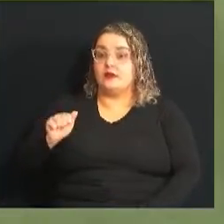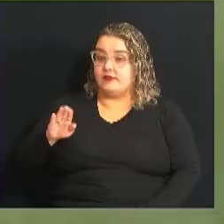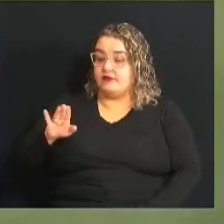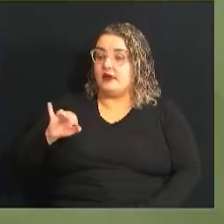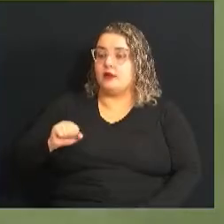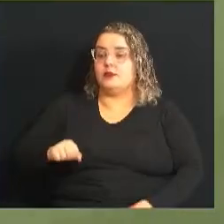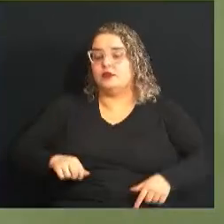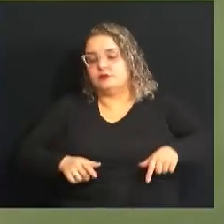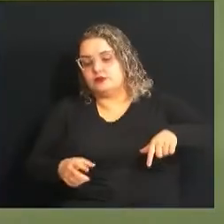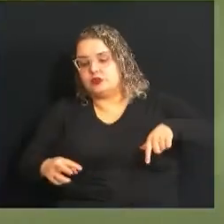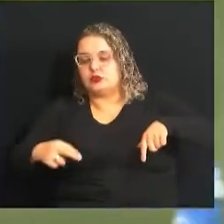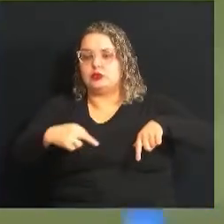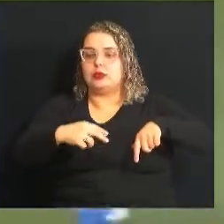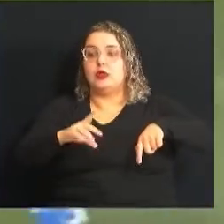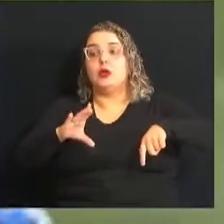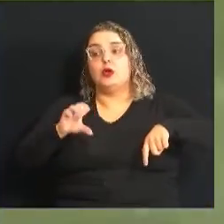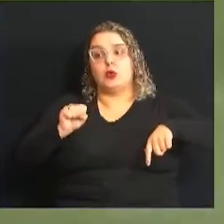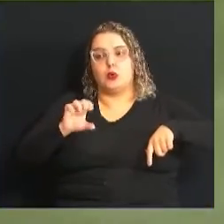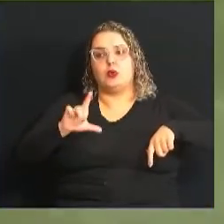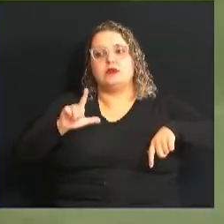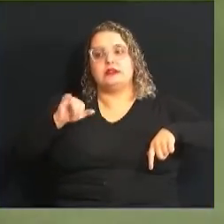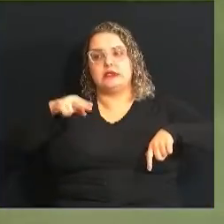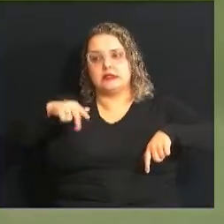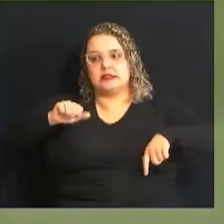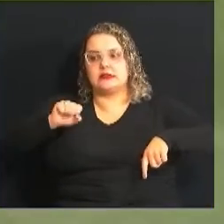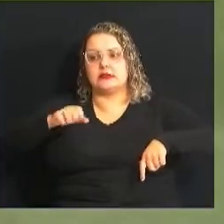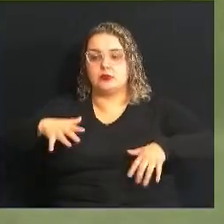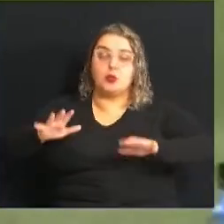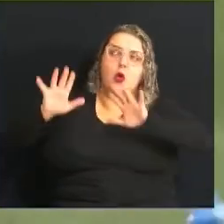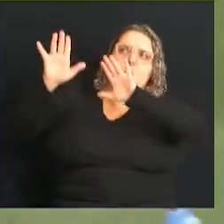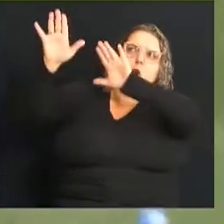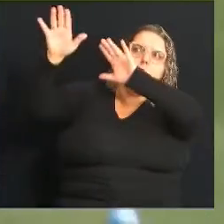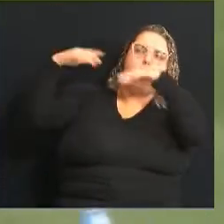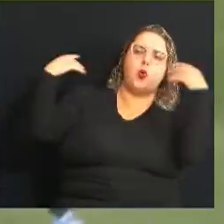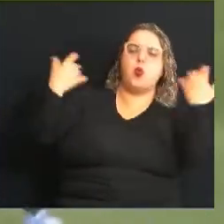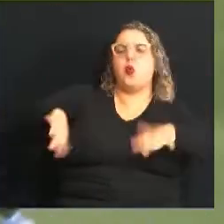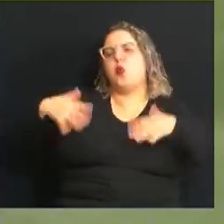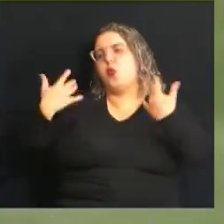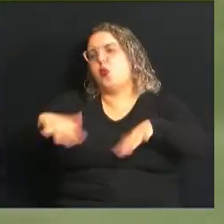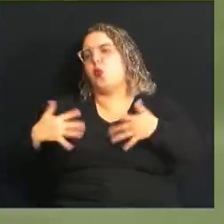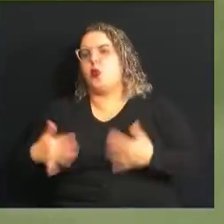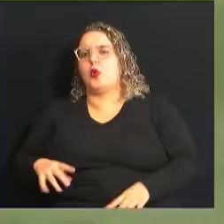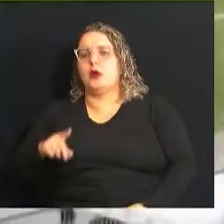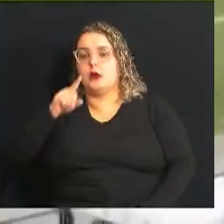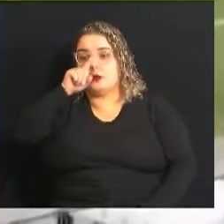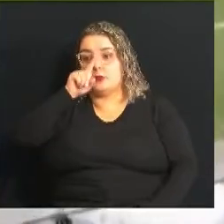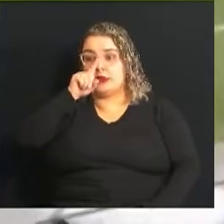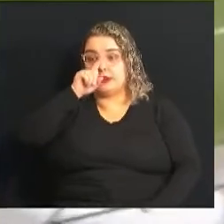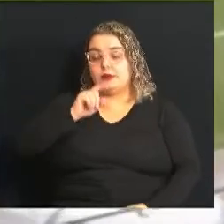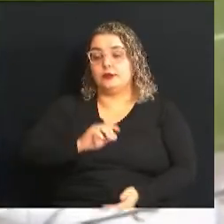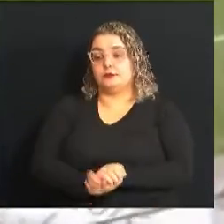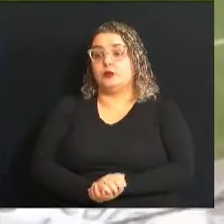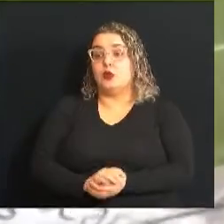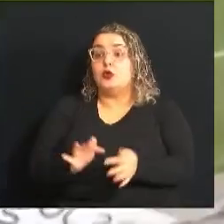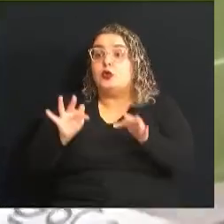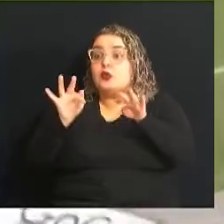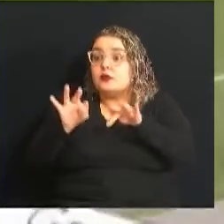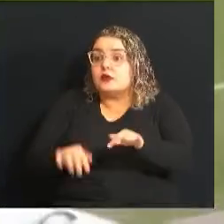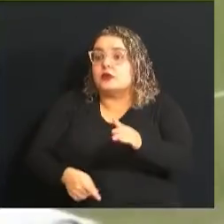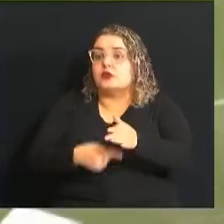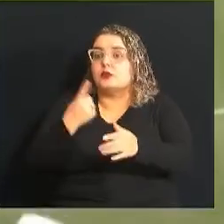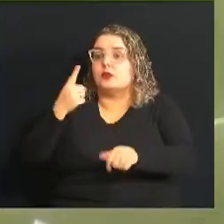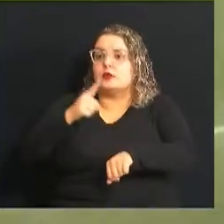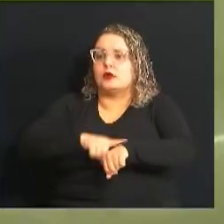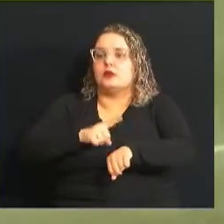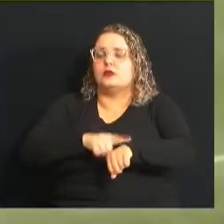desviou e Kozlinski conseguiu fazer a defesa e afastar o perigo. No finalzinho do primeiro tempo,